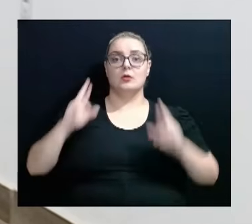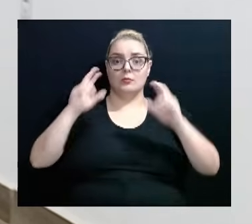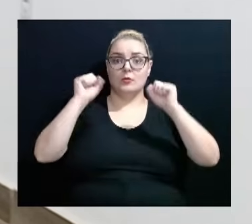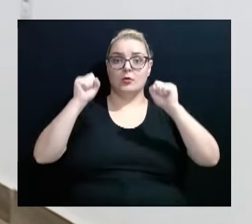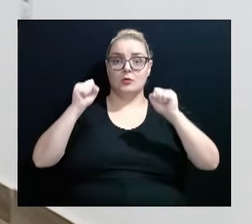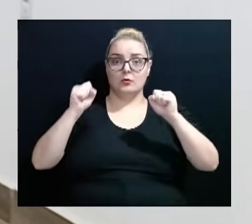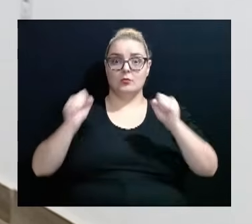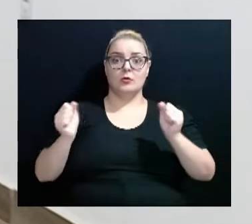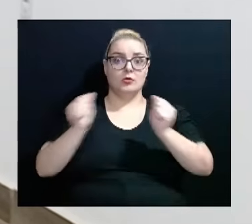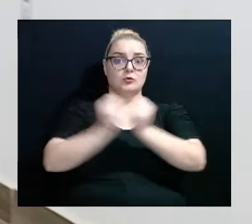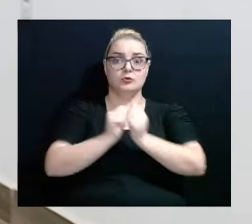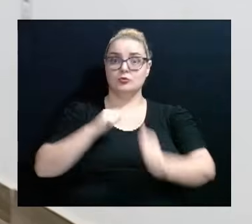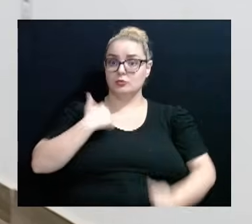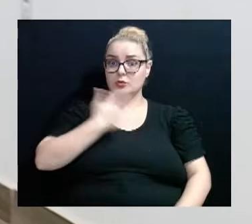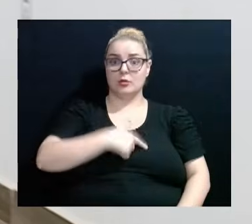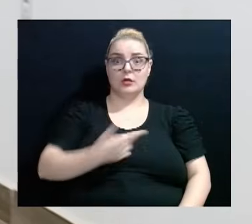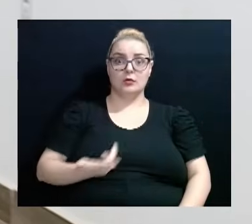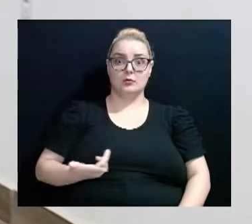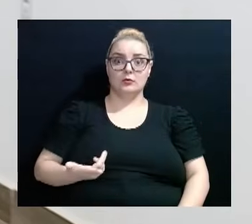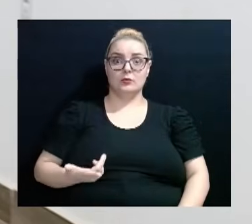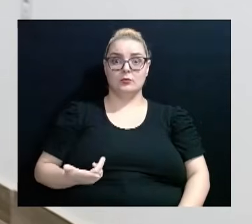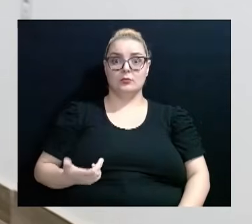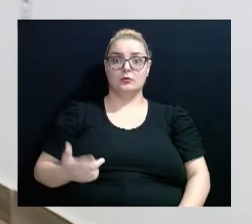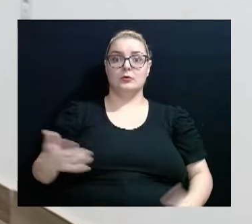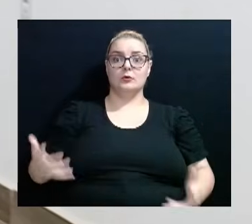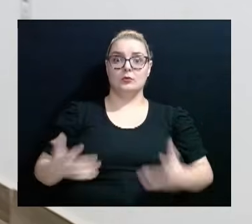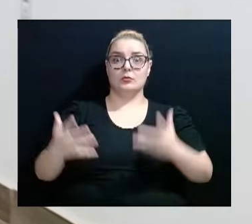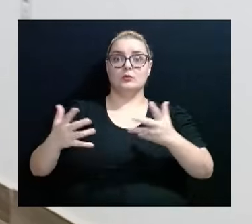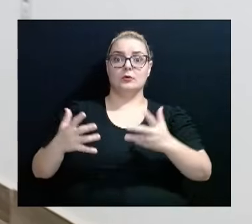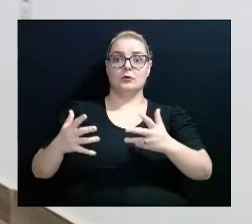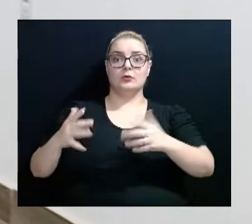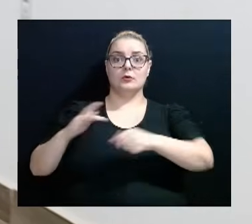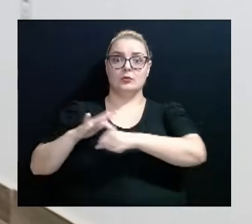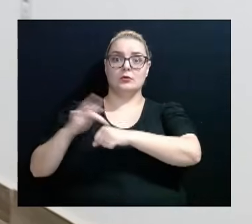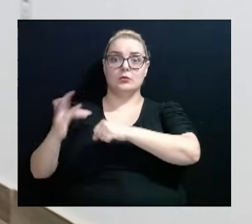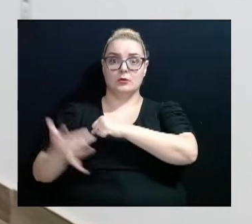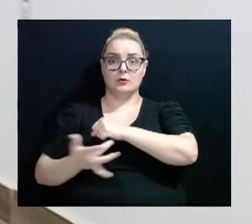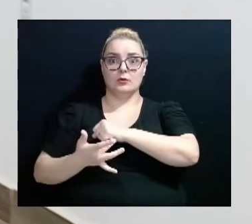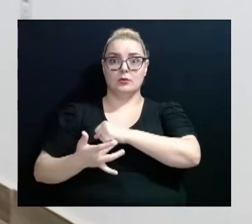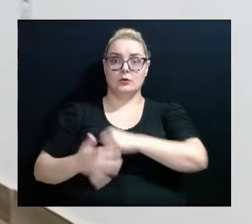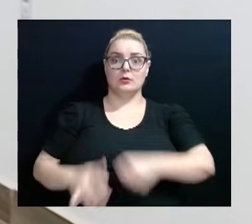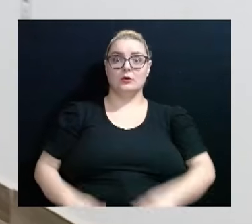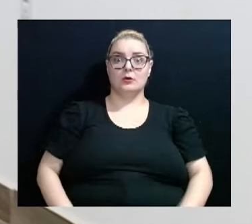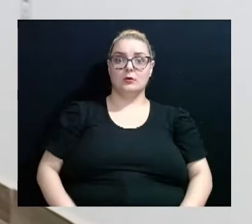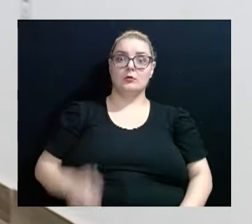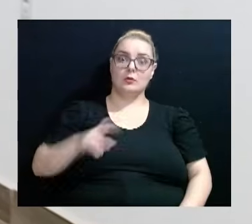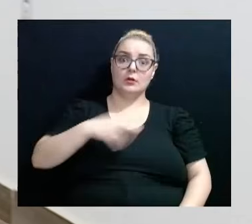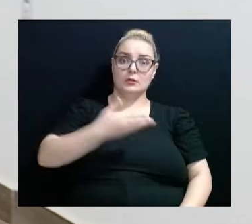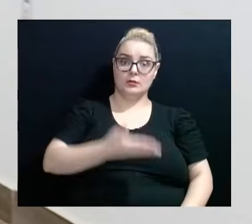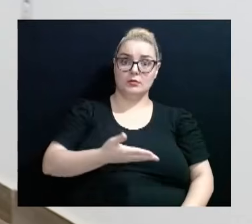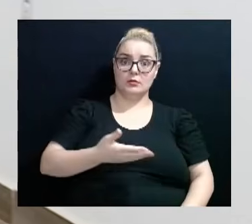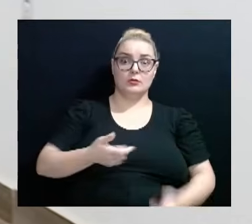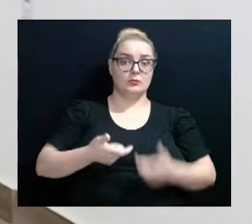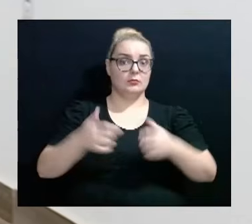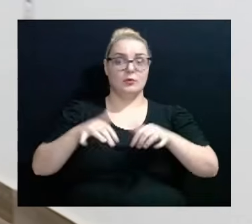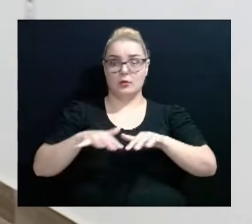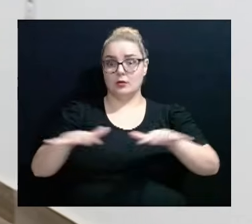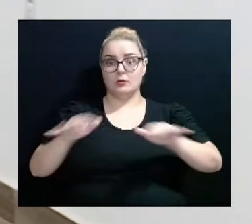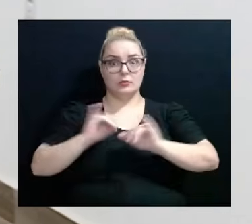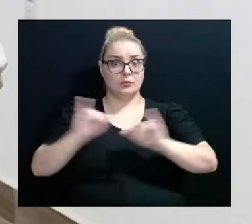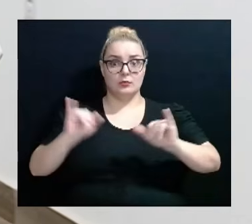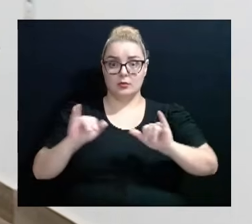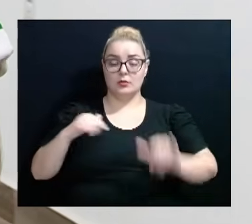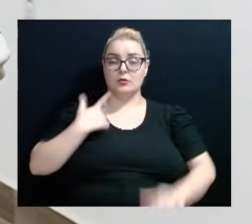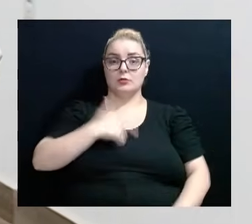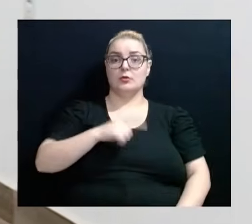super bacana. A gente trouxe a torcida para o nosso lado. O nosso impulsionamento em redes sociais, devido a isso